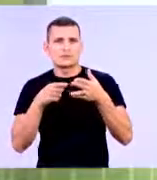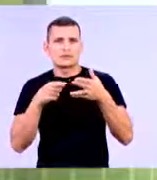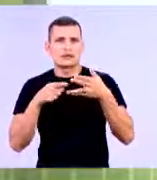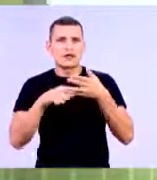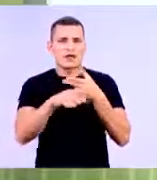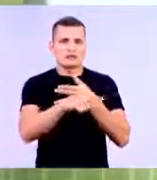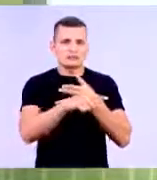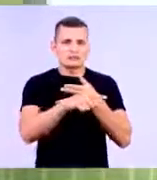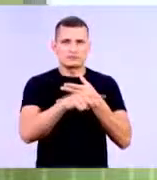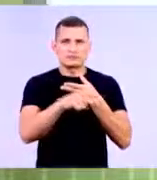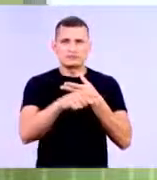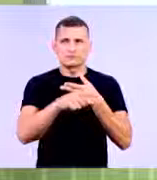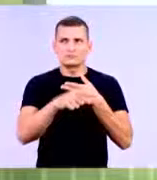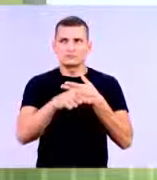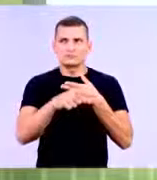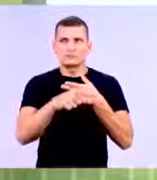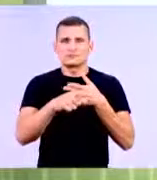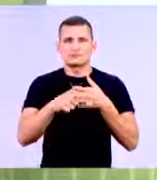tem ali na sua